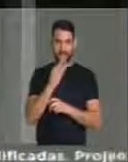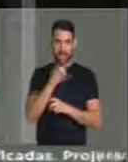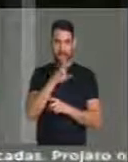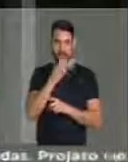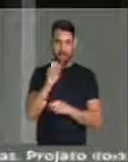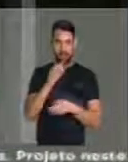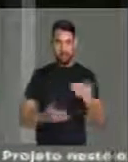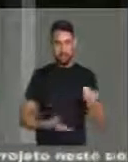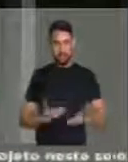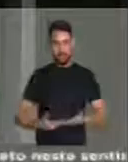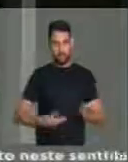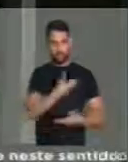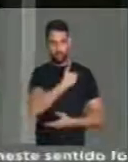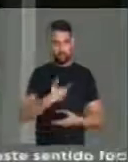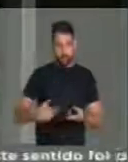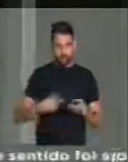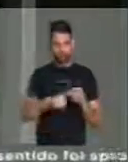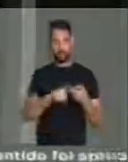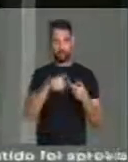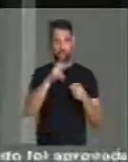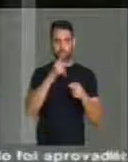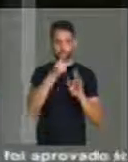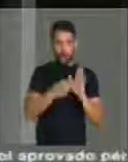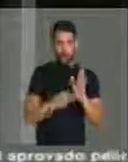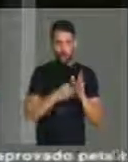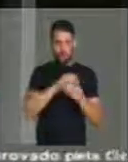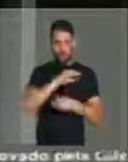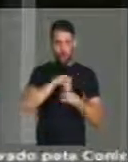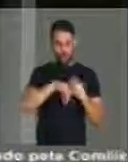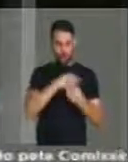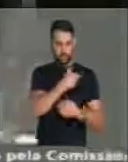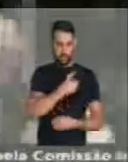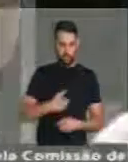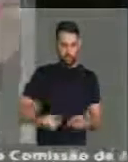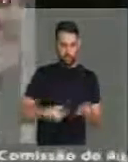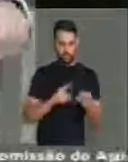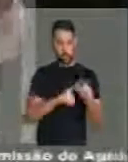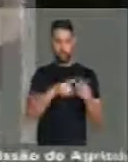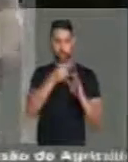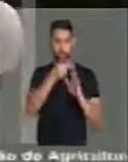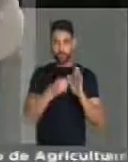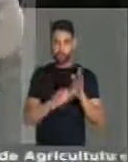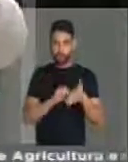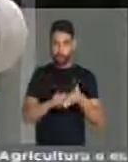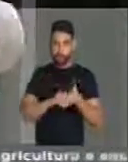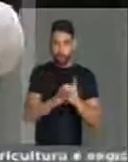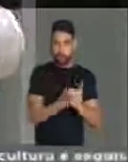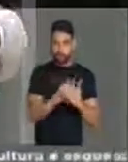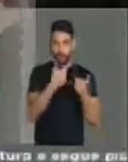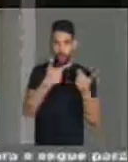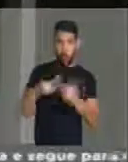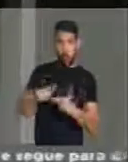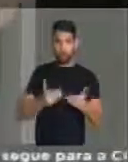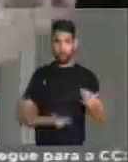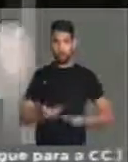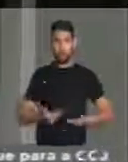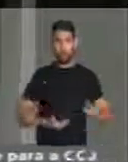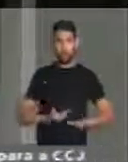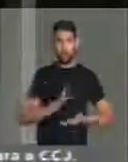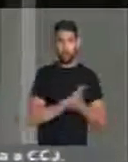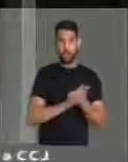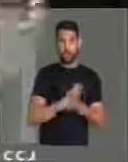dos serviços públicos, de PEC de desmonte do Estado, de PEC de arroxo contra o servidor, não